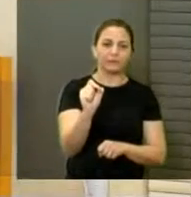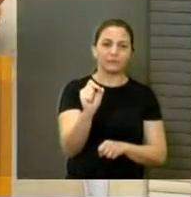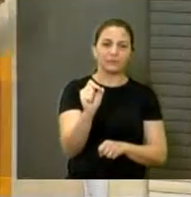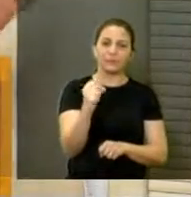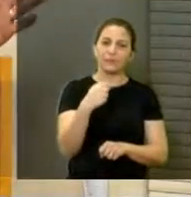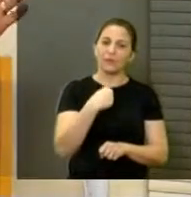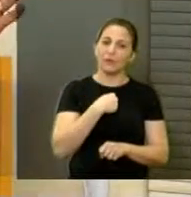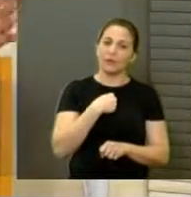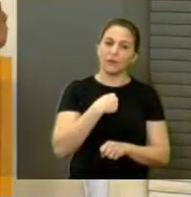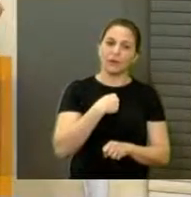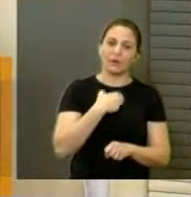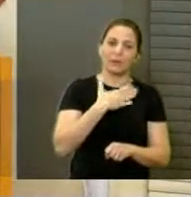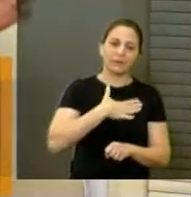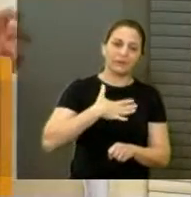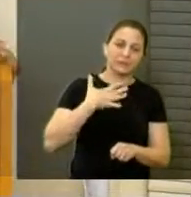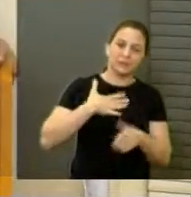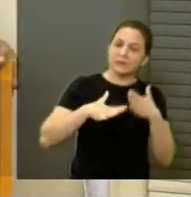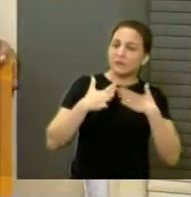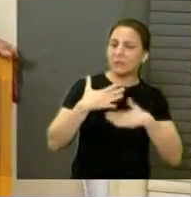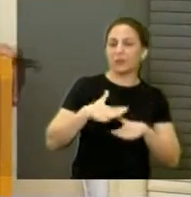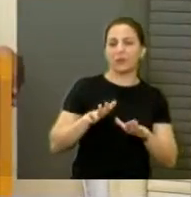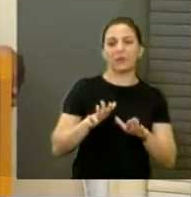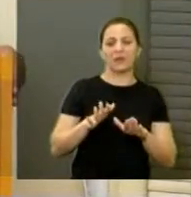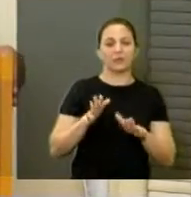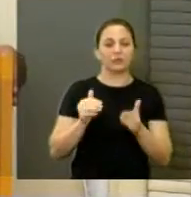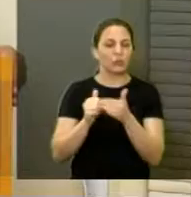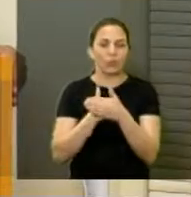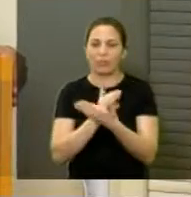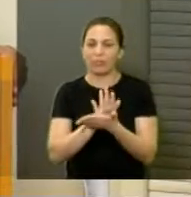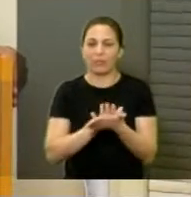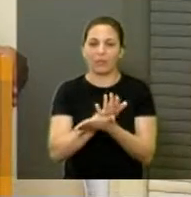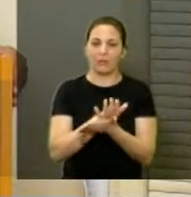nada a esconder. Quem tem a esconder, que tem que ir.